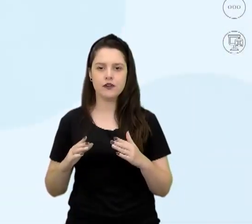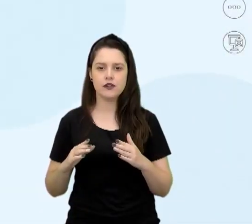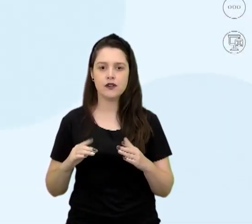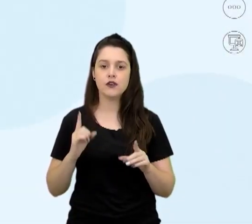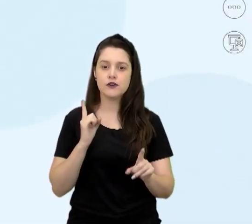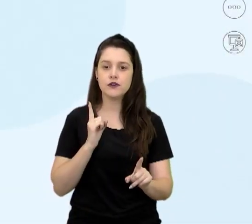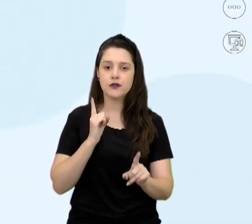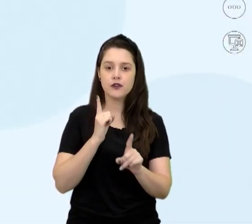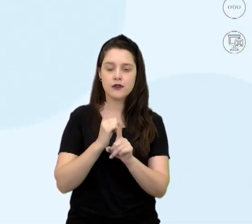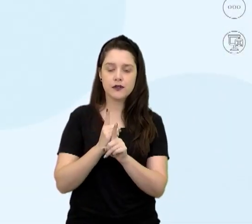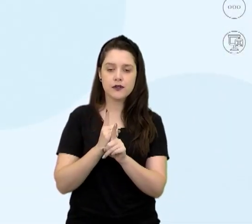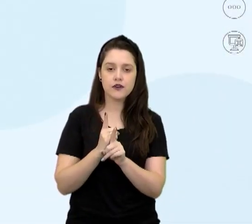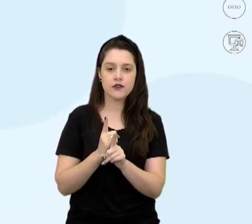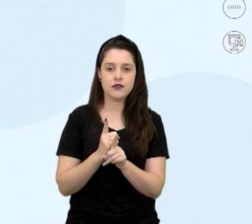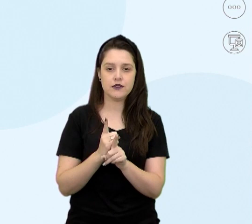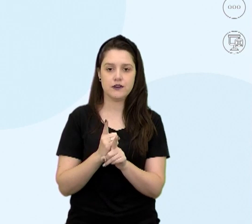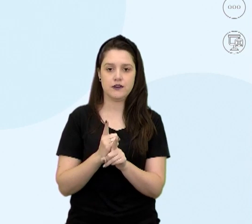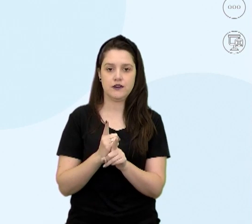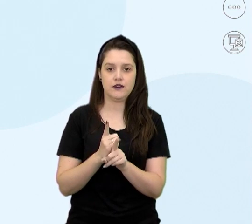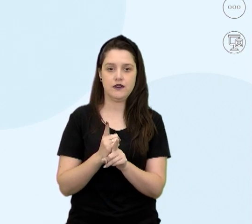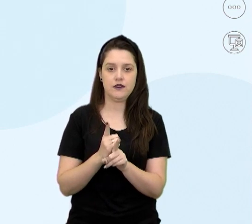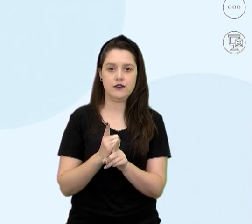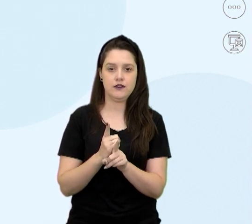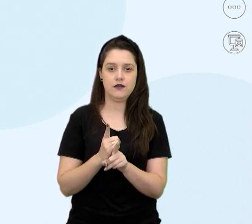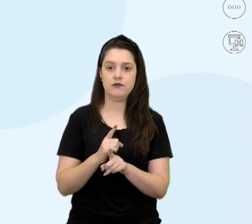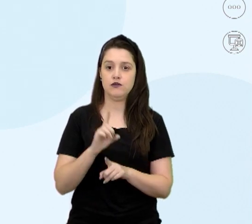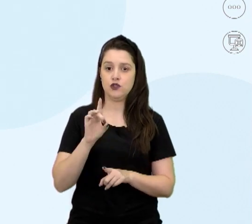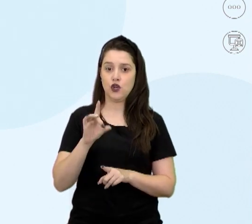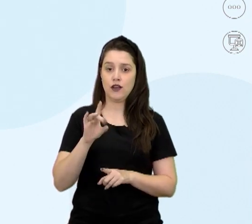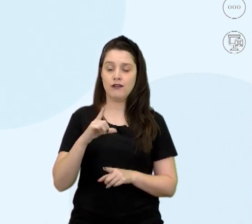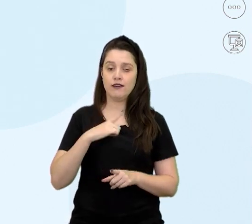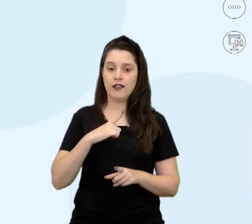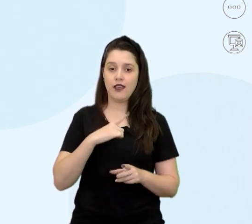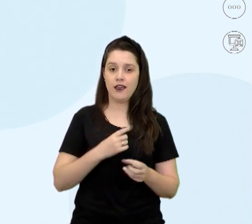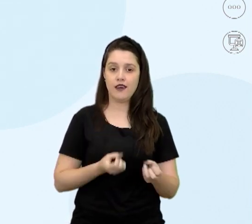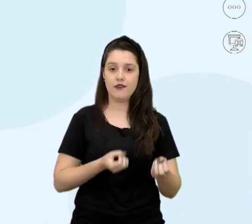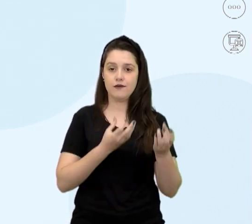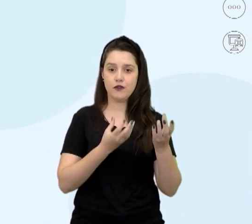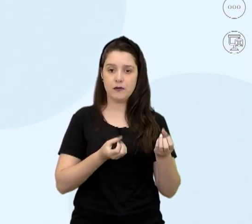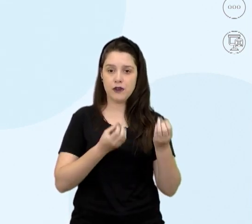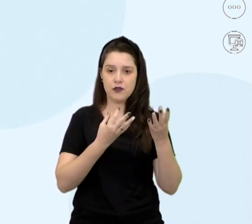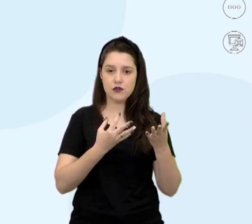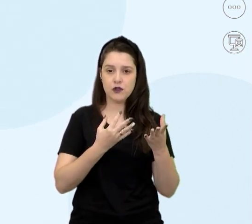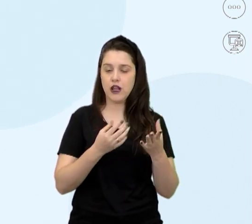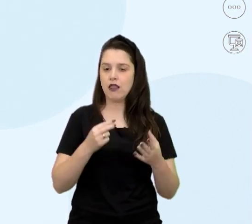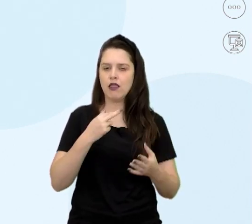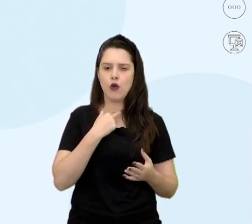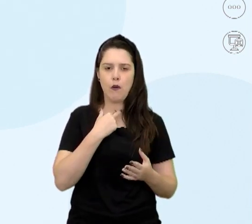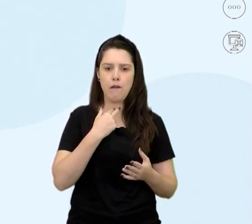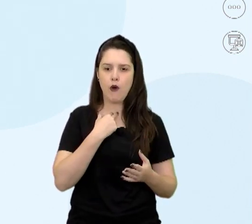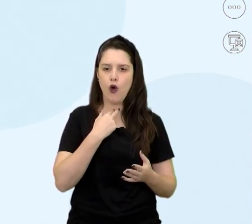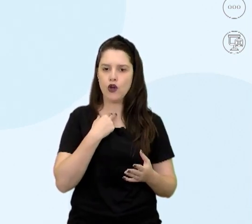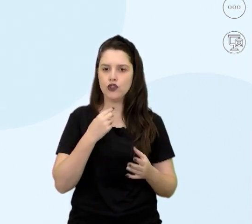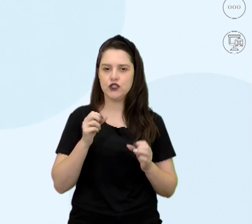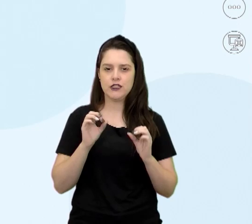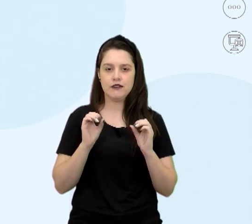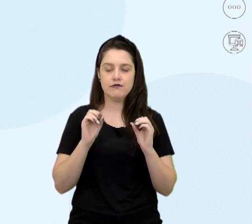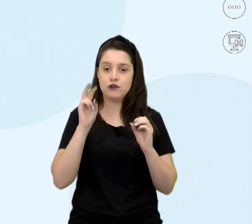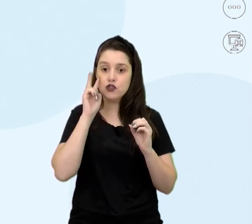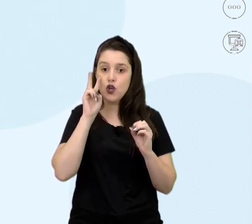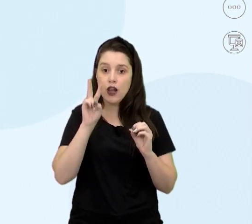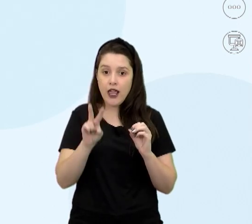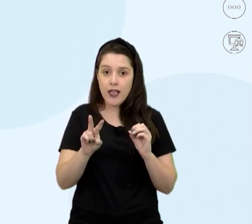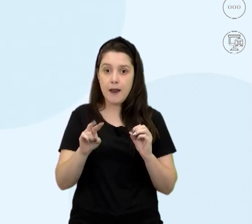porque são só as informações que a gente tem. Só tem informação de ângulo, não é? Sim. Então, você não pode dizer nada só de olhar